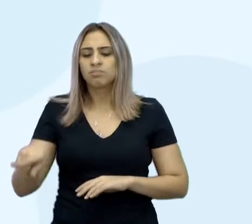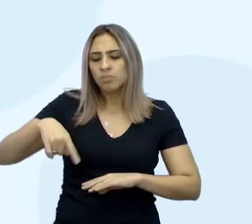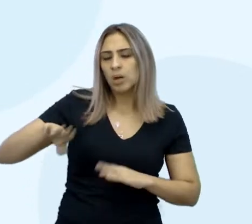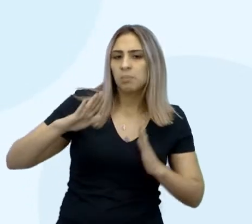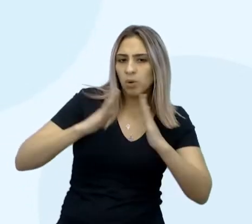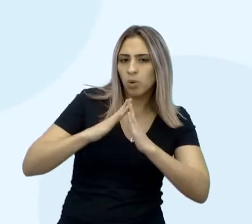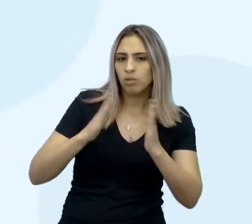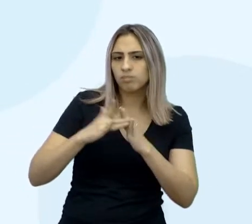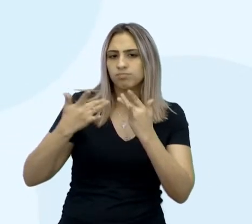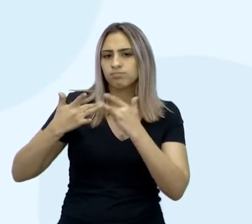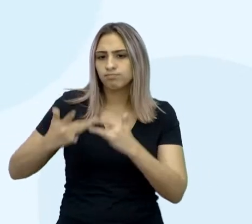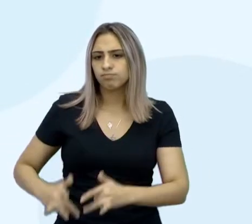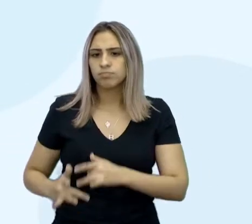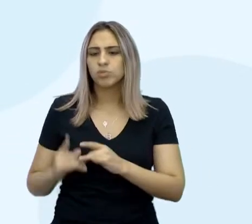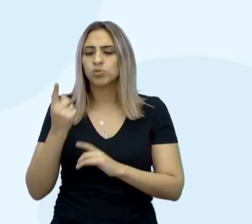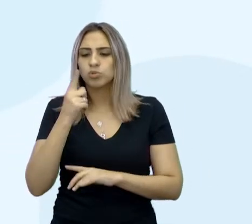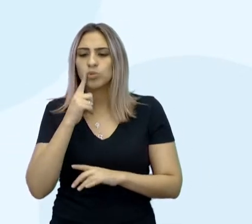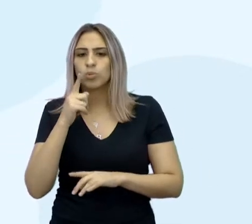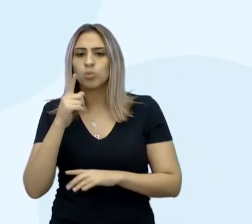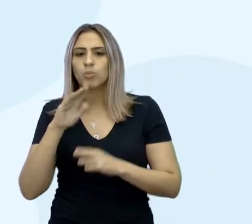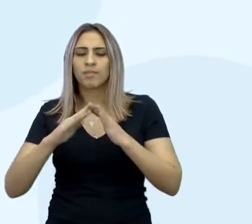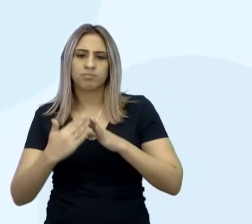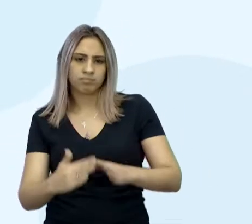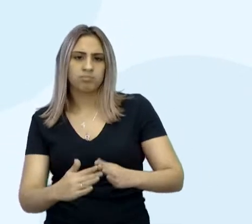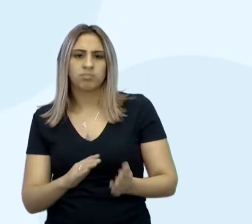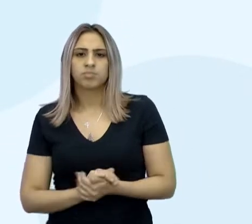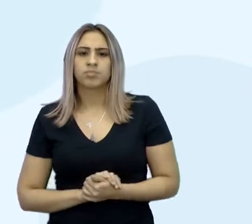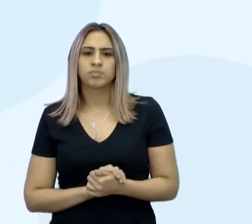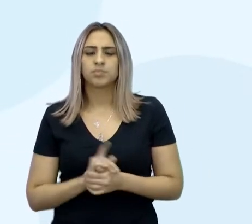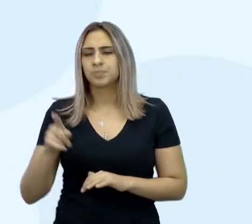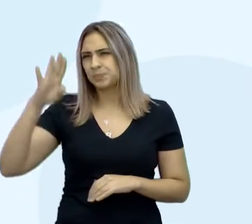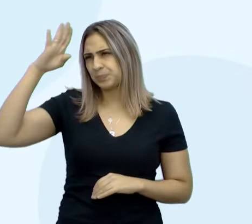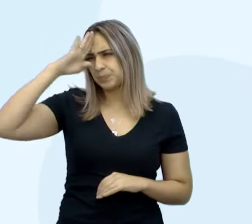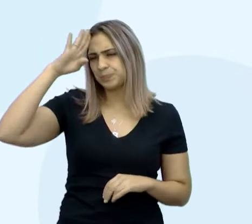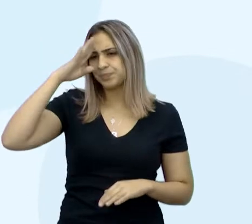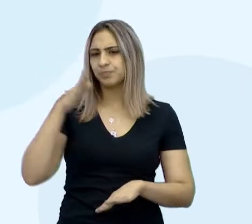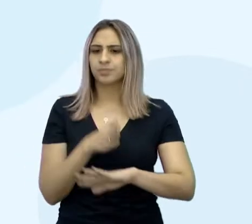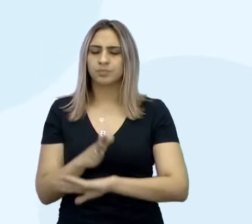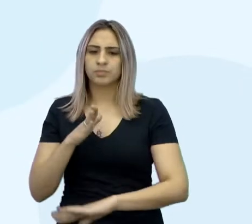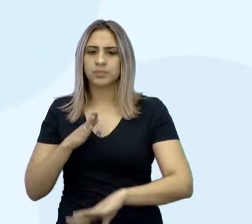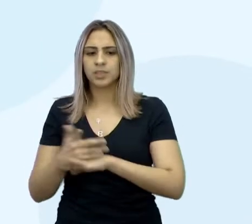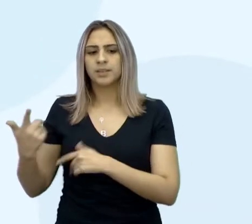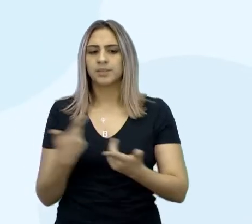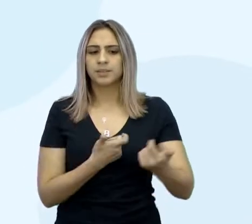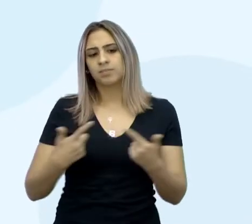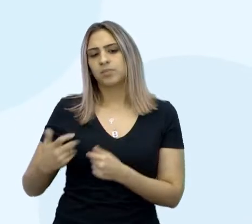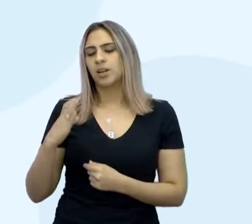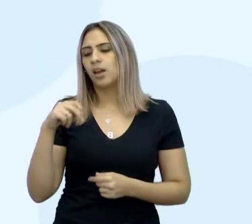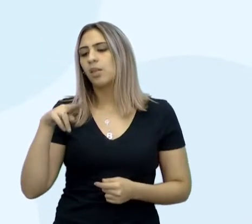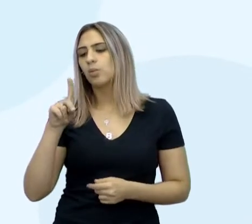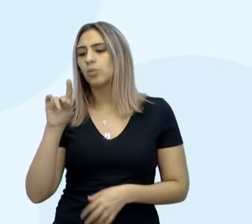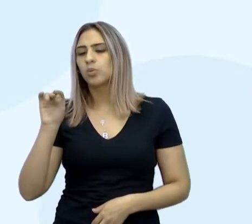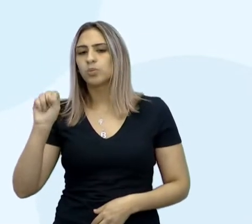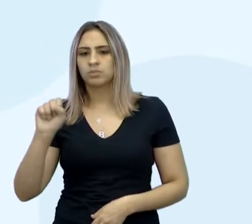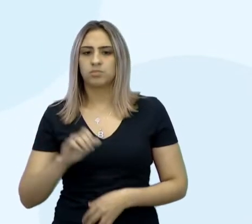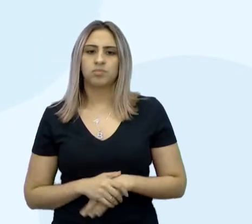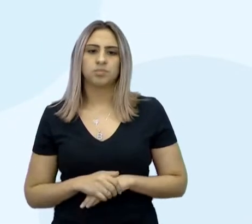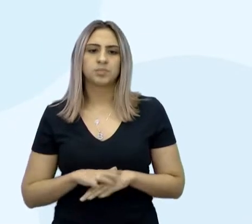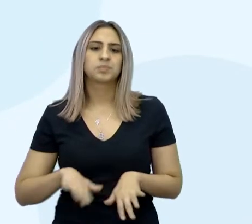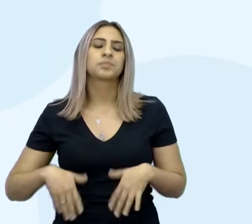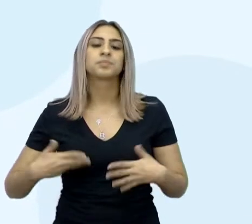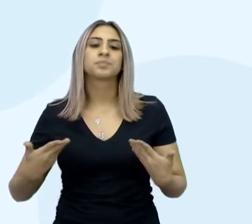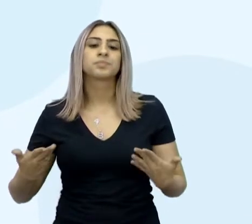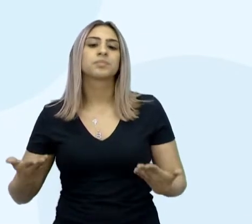moradores despejados de um cortiço e por soldados que participaram da Guerra de Canudos.